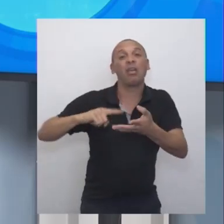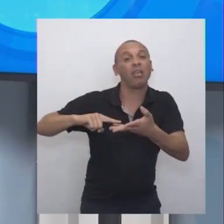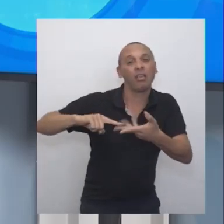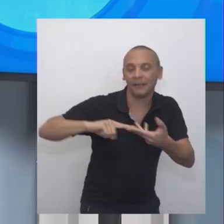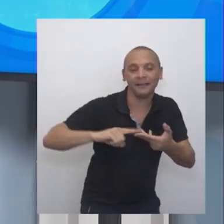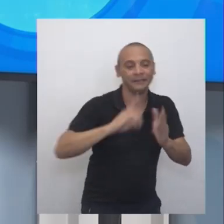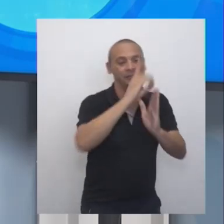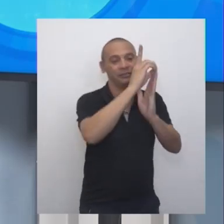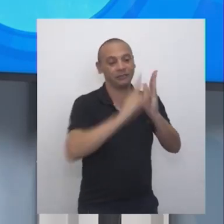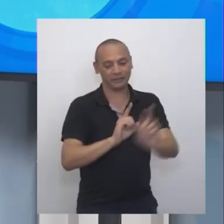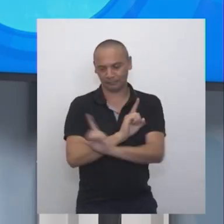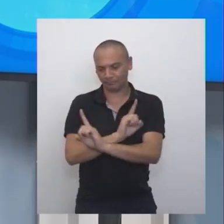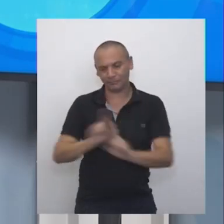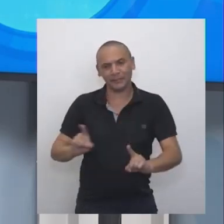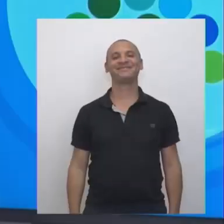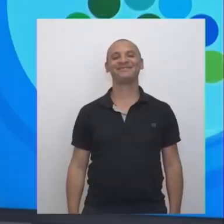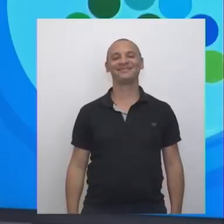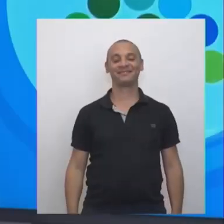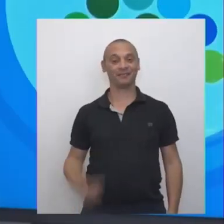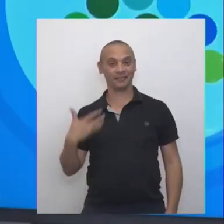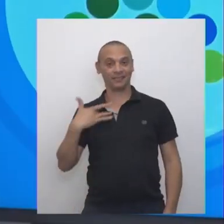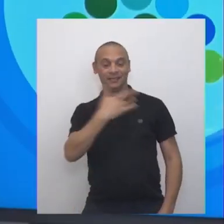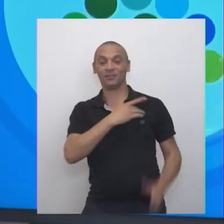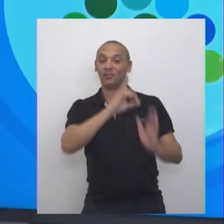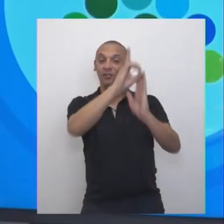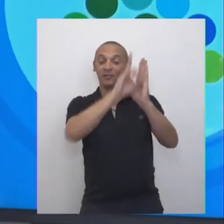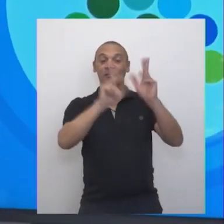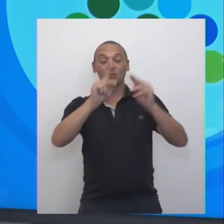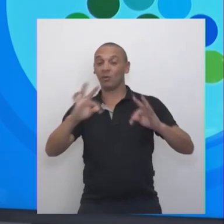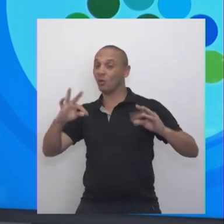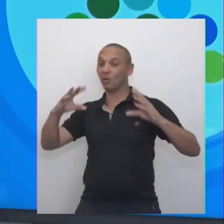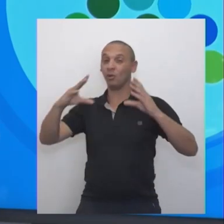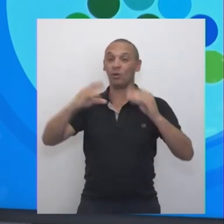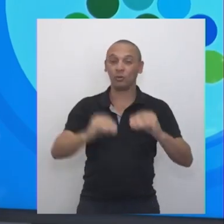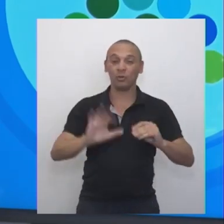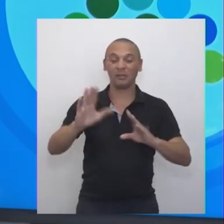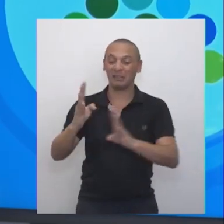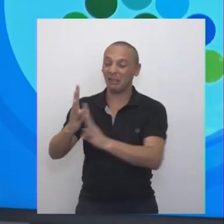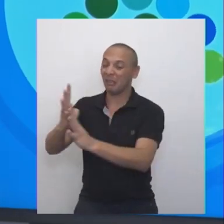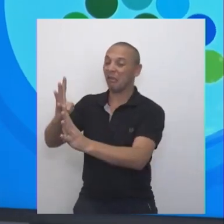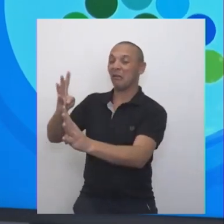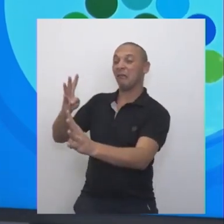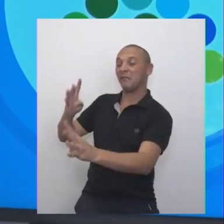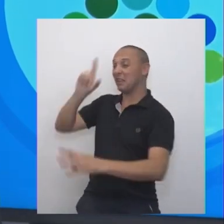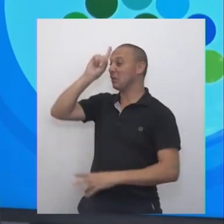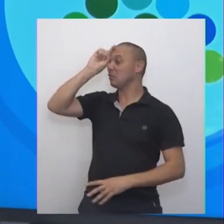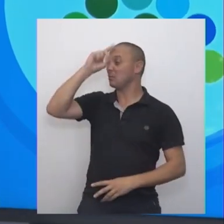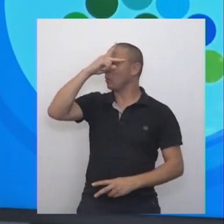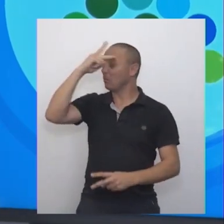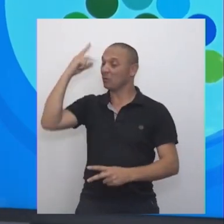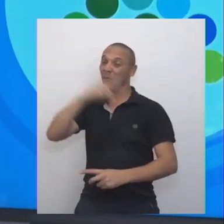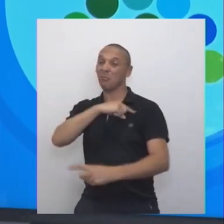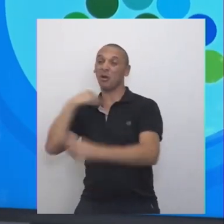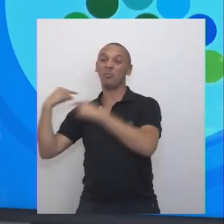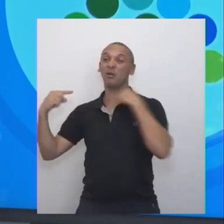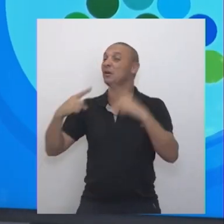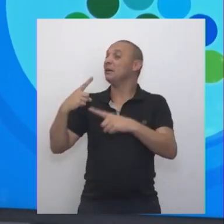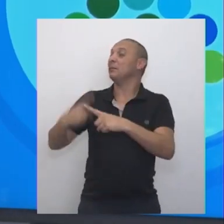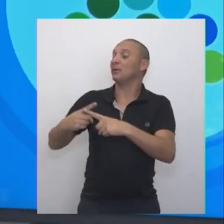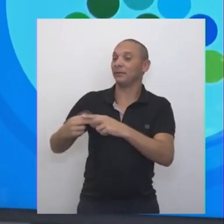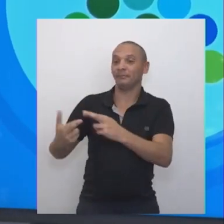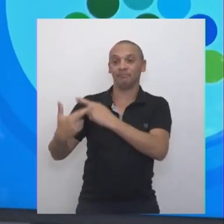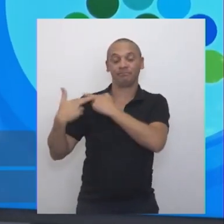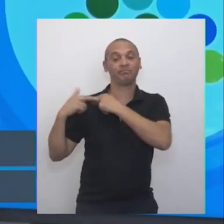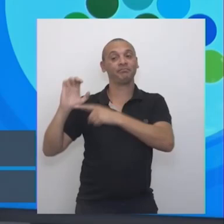tendo seu direito negado. Não só a educação, saúde também é um direito de todos. Então, por que ainda vemos pessoas morrendo em filas dos hospitais? É dever